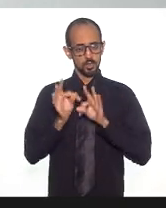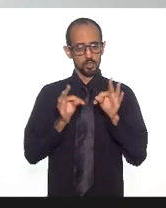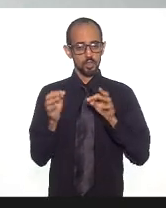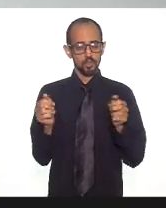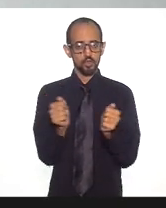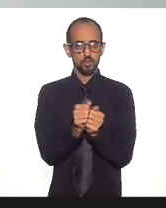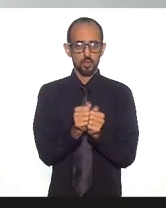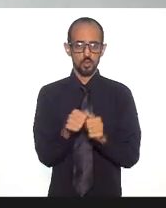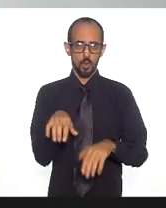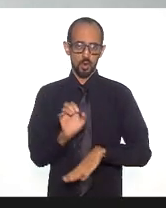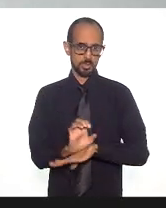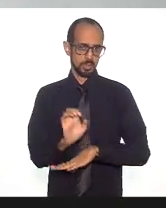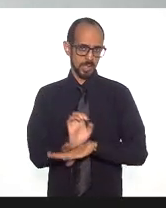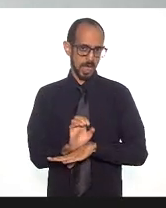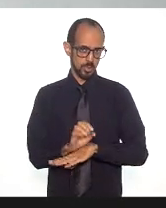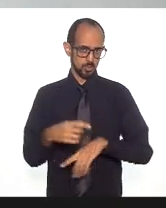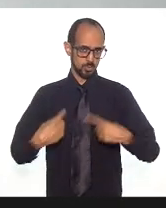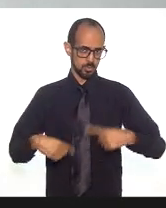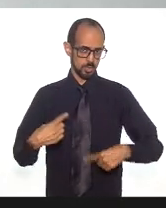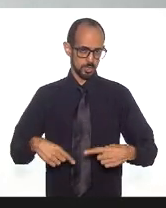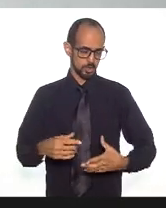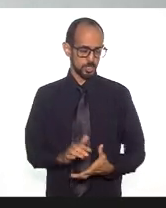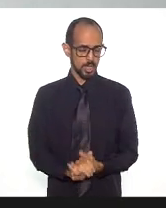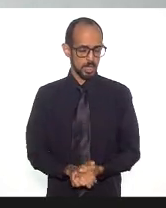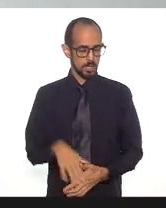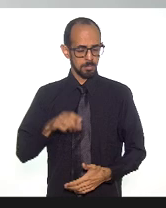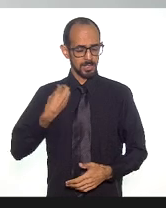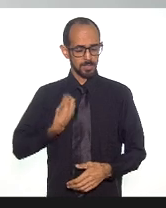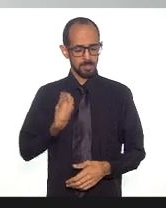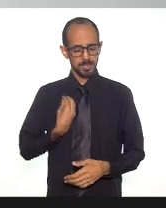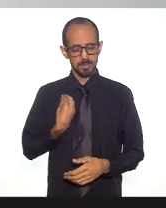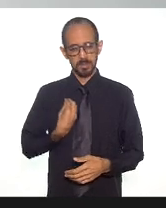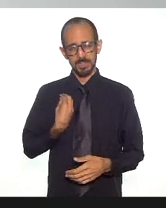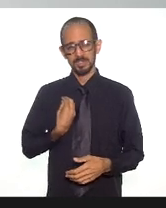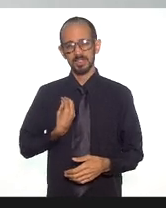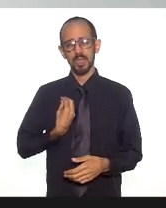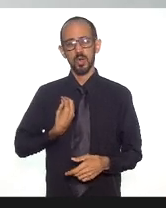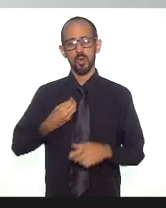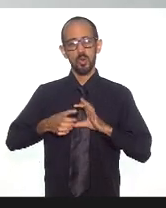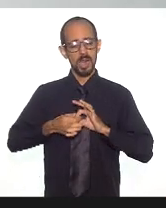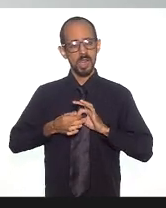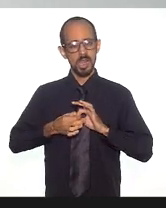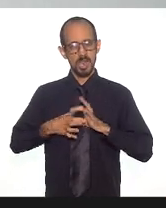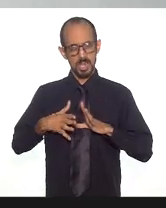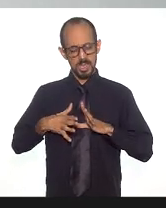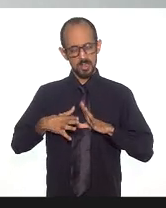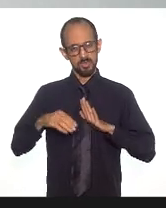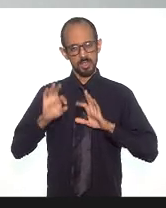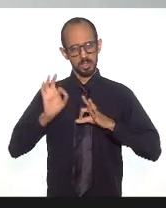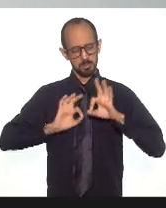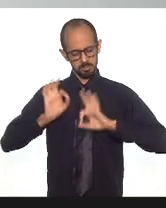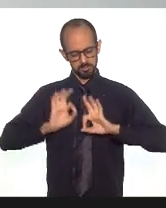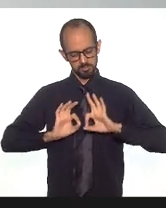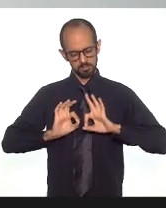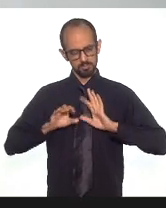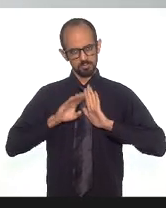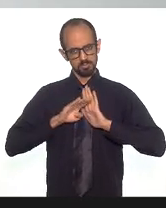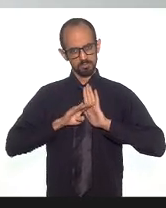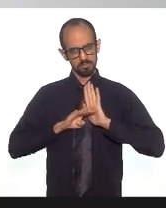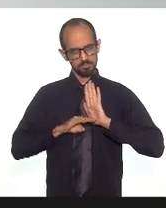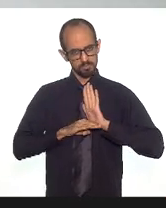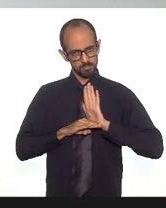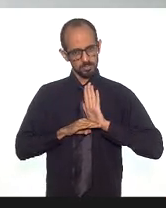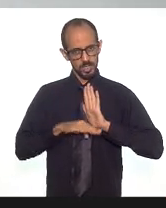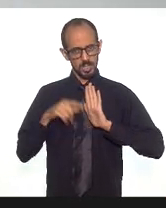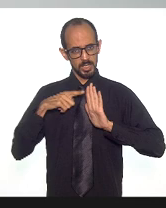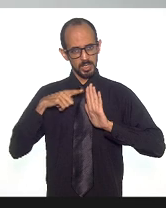né, como políticas que tenham participação democrática no seu planejamento, que tenham longo